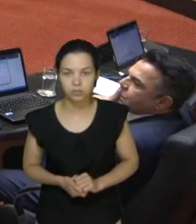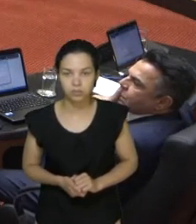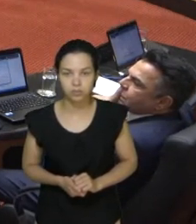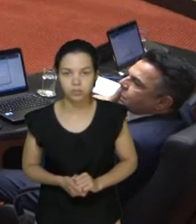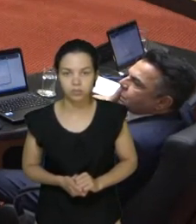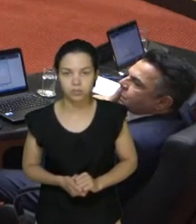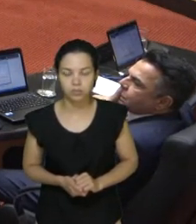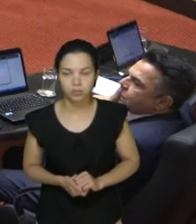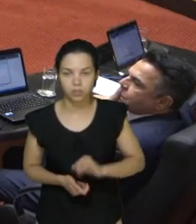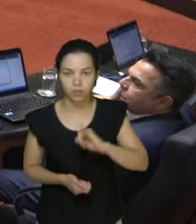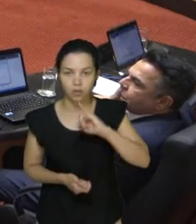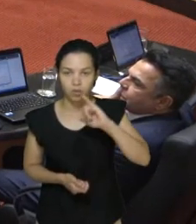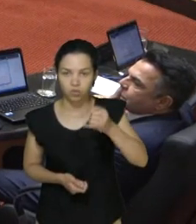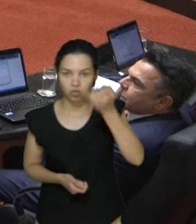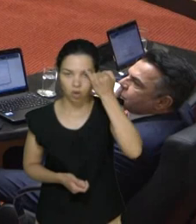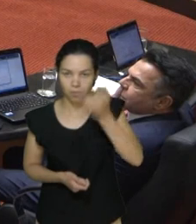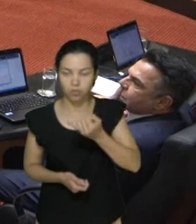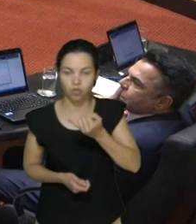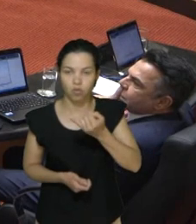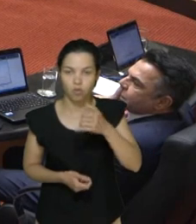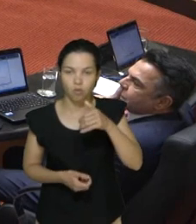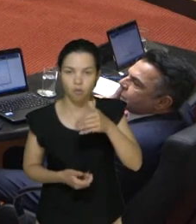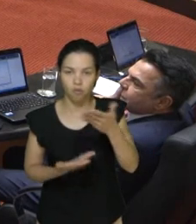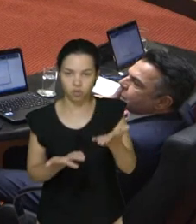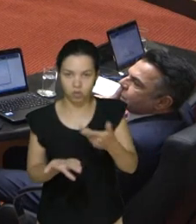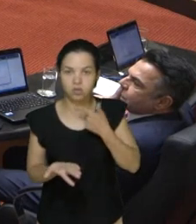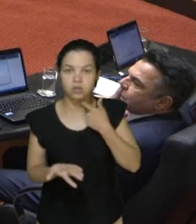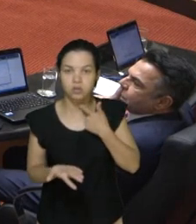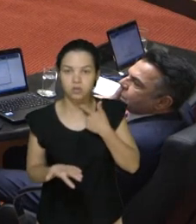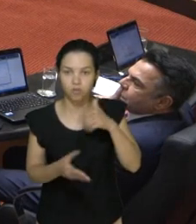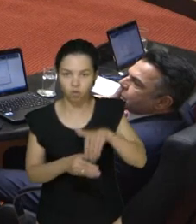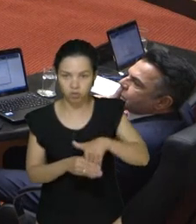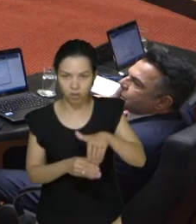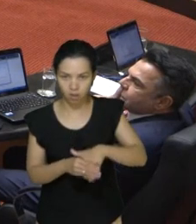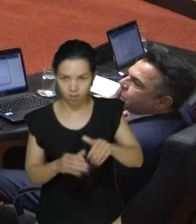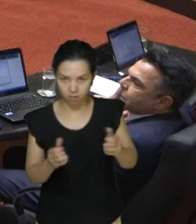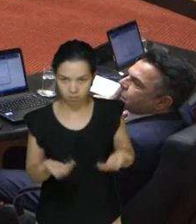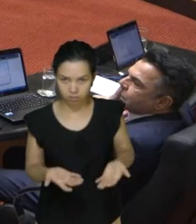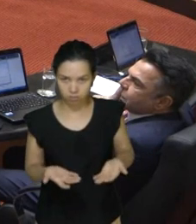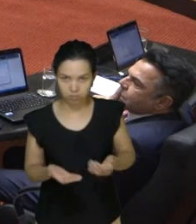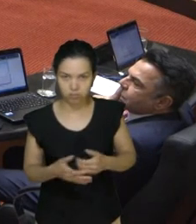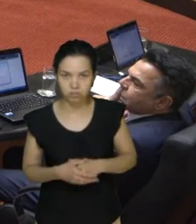Deputado Jair Mioto, Vossa Excelência, deseja votar.